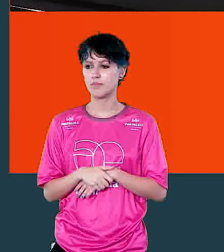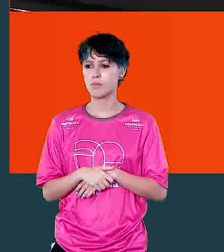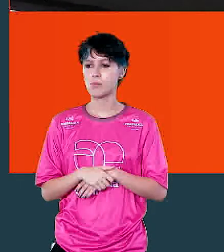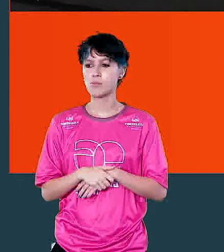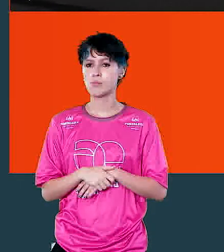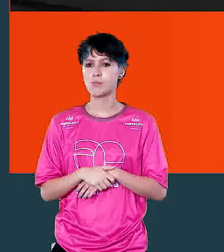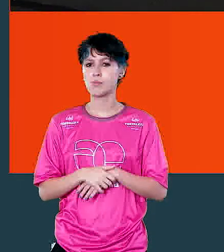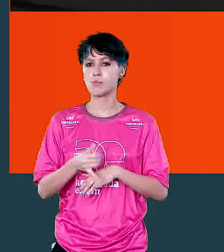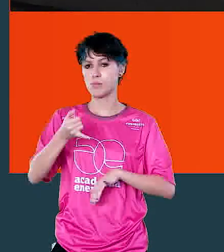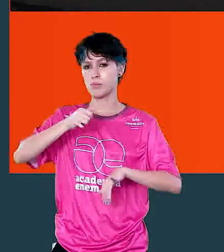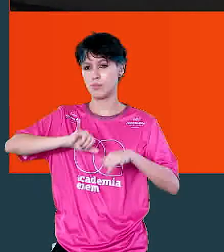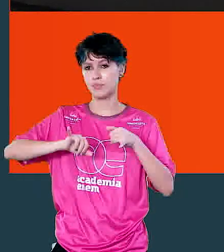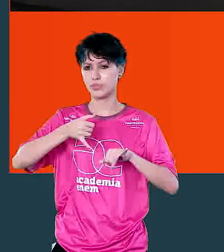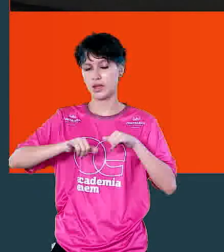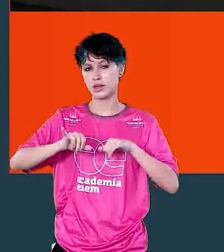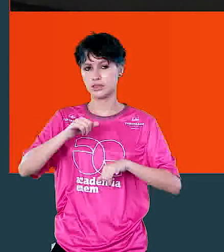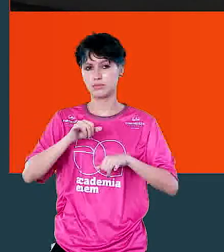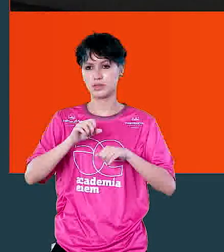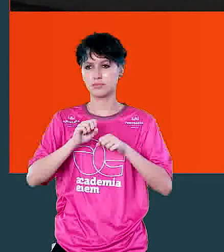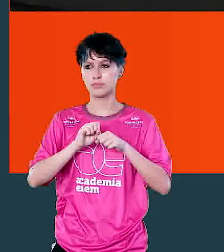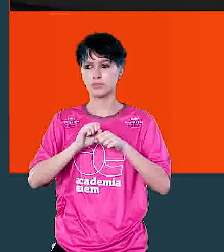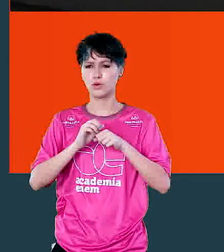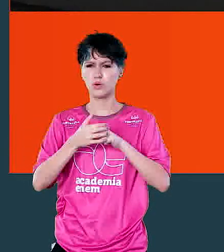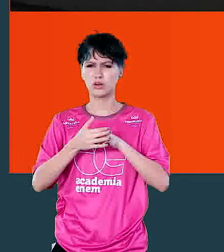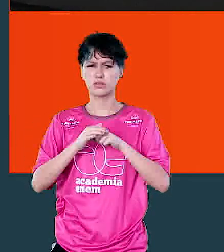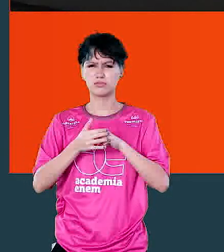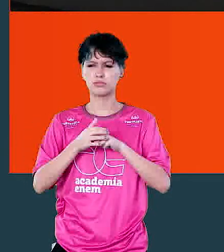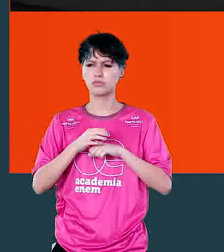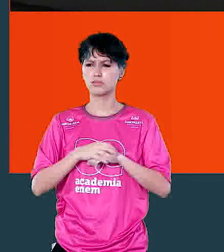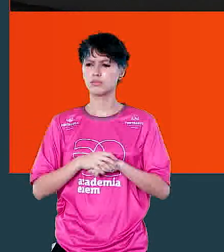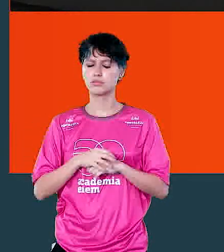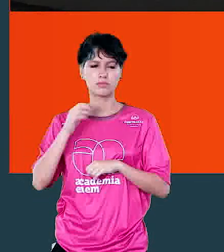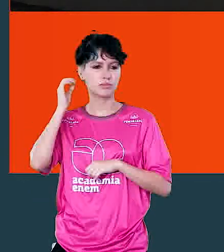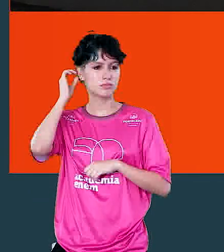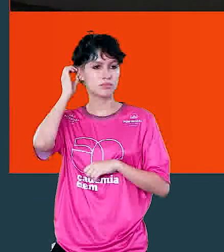Na química orgânica, vocês tiveram aula com a professora Marisilene, né?